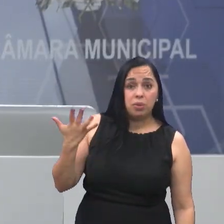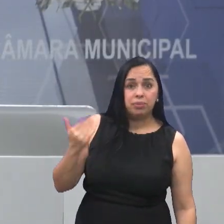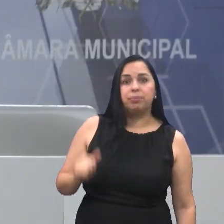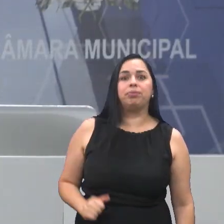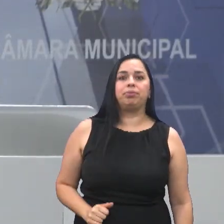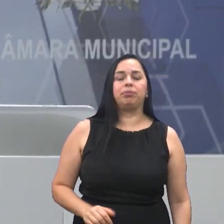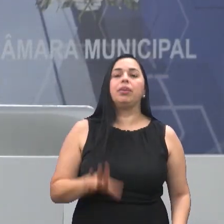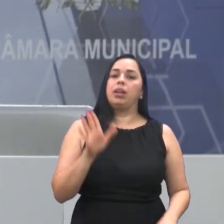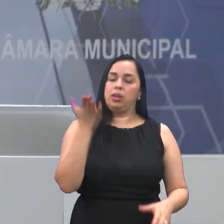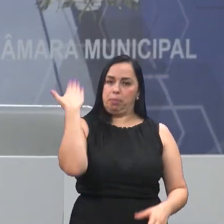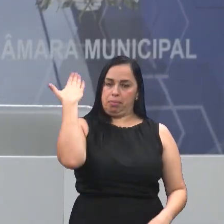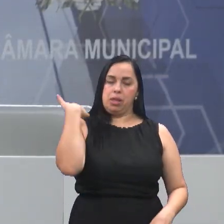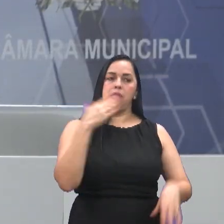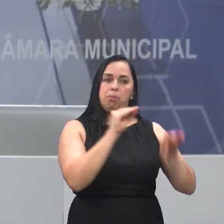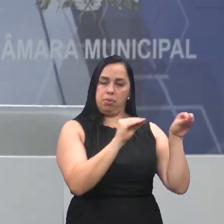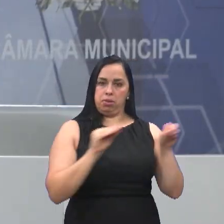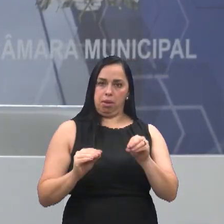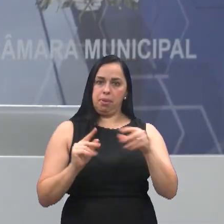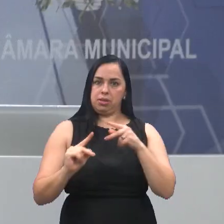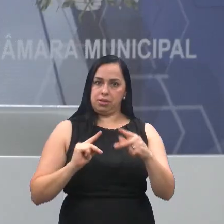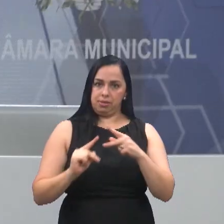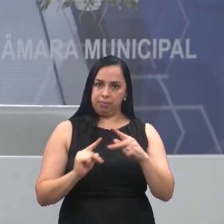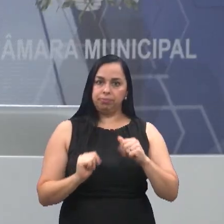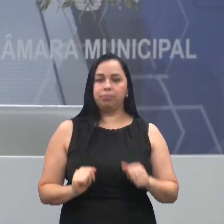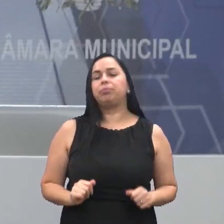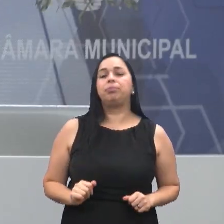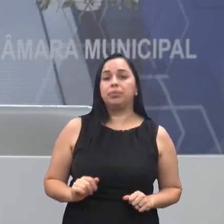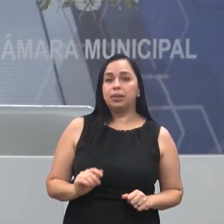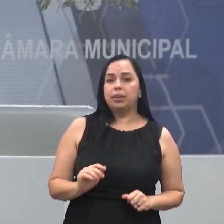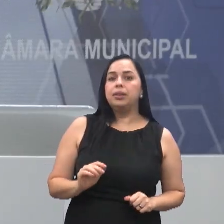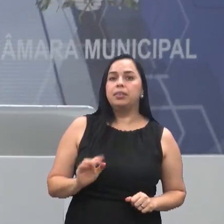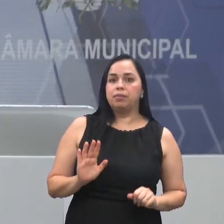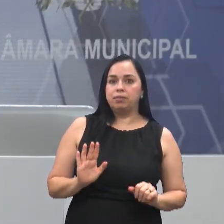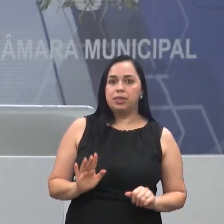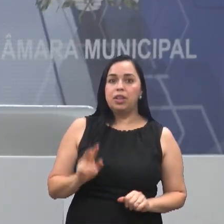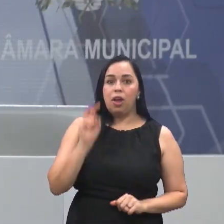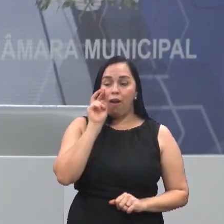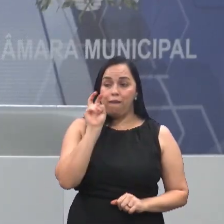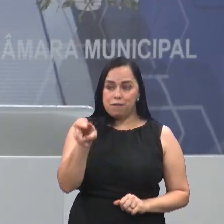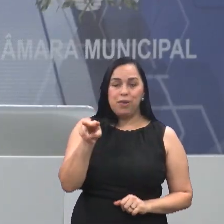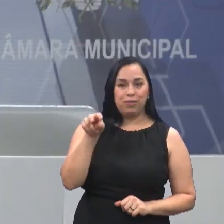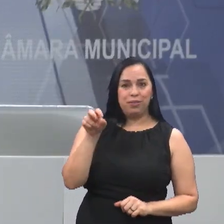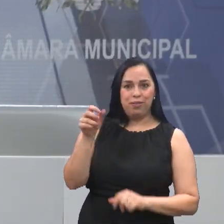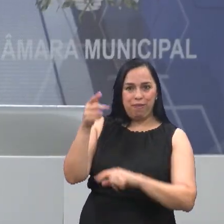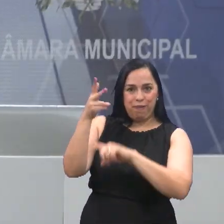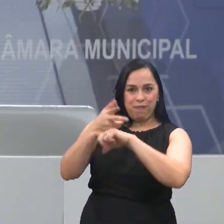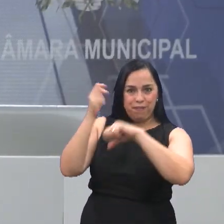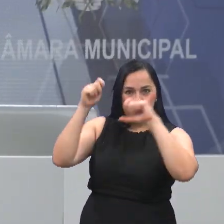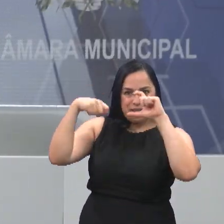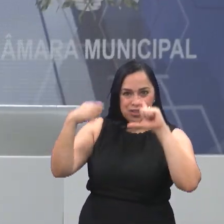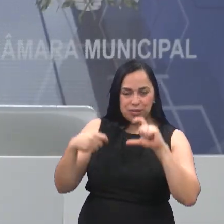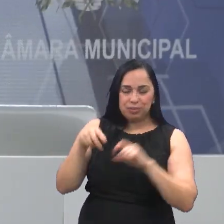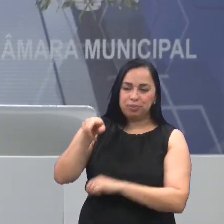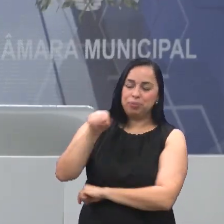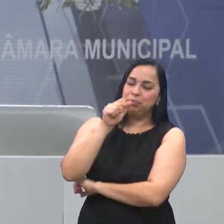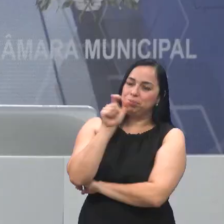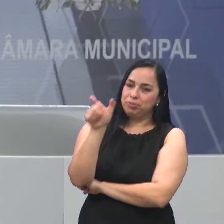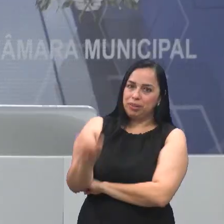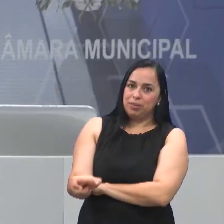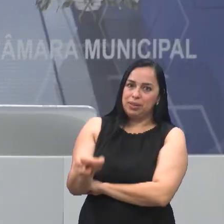para a cidade. E quando eu mudei para a cidade, eu vi um vídeo de Vossa Excelência, onde Vossa Excelência